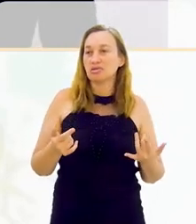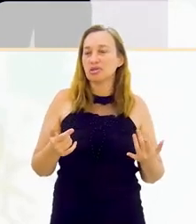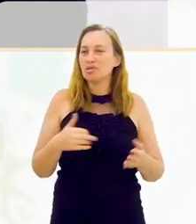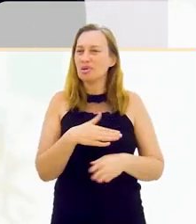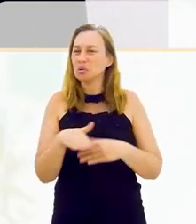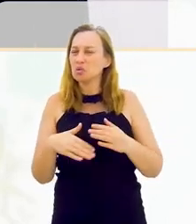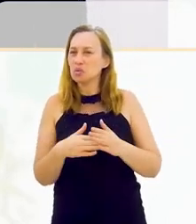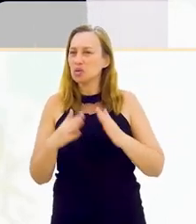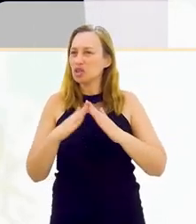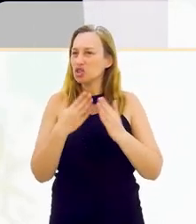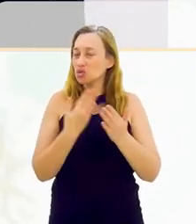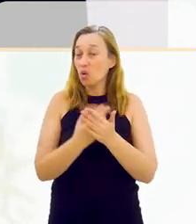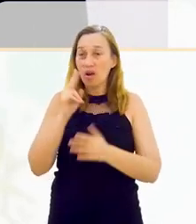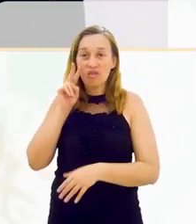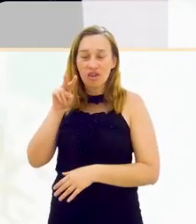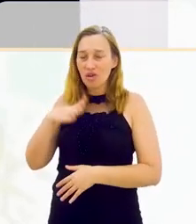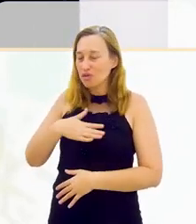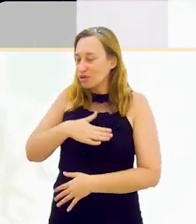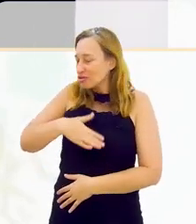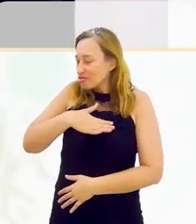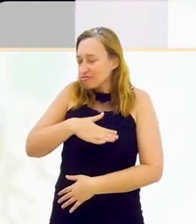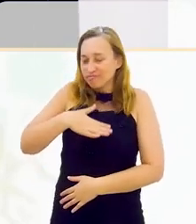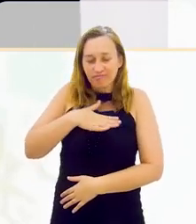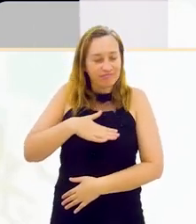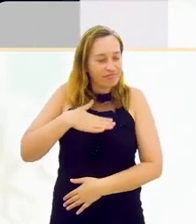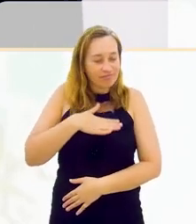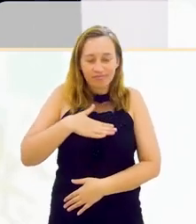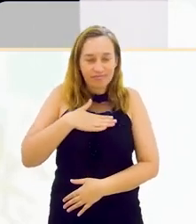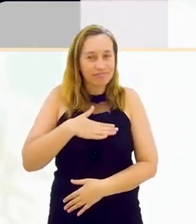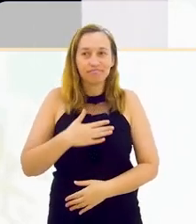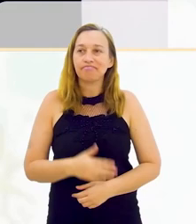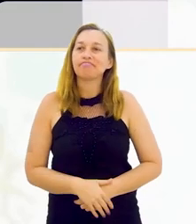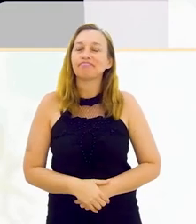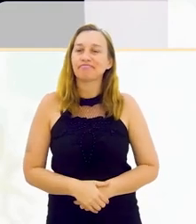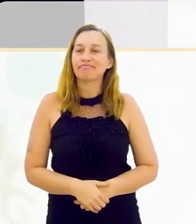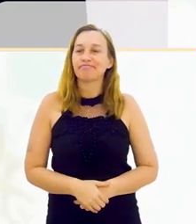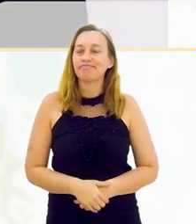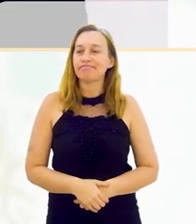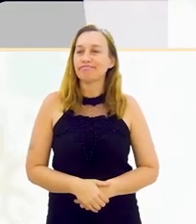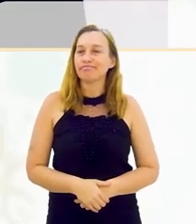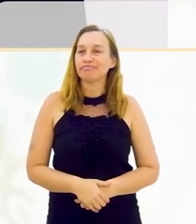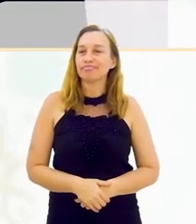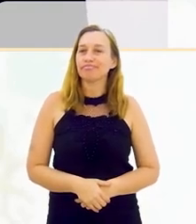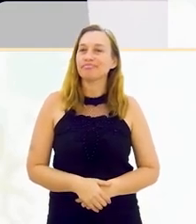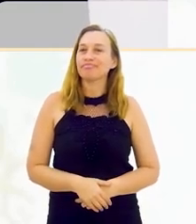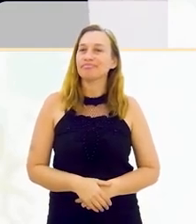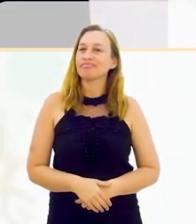pré-escola toda. E aí eu fui gostando daquilo, o bichinho comeu, né?